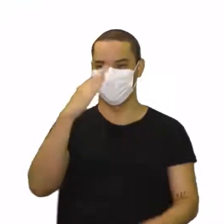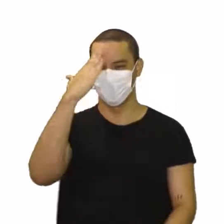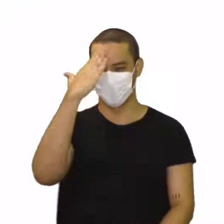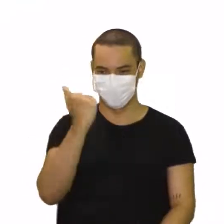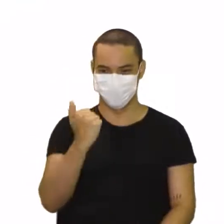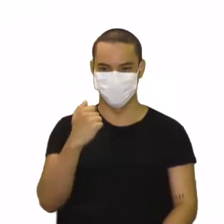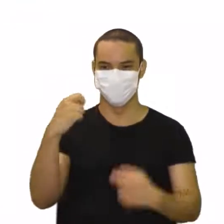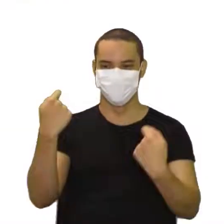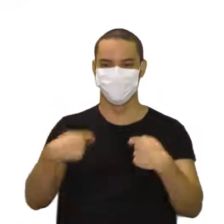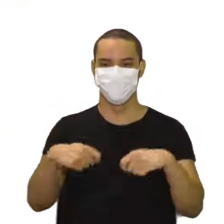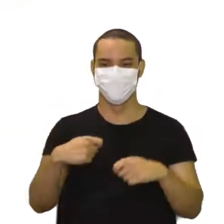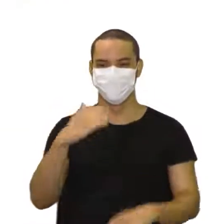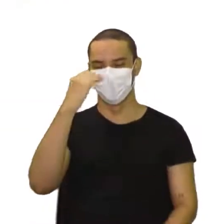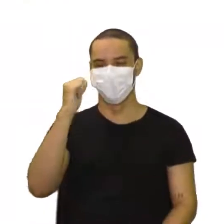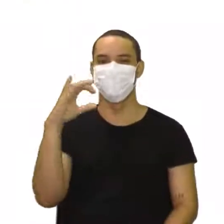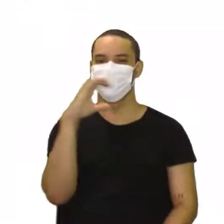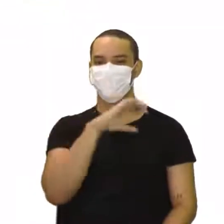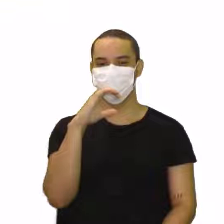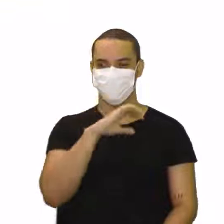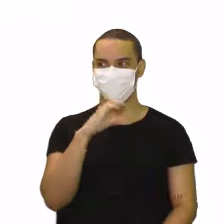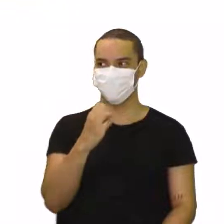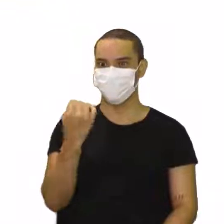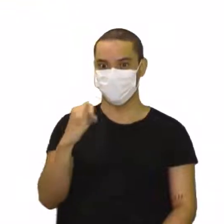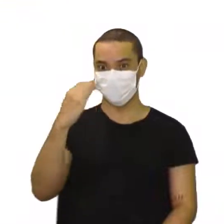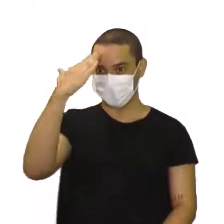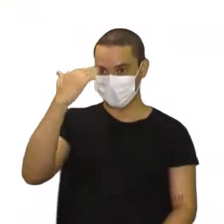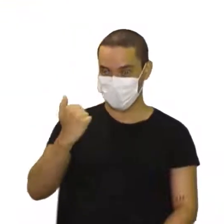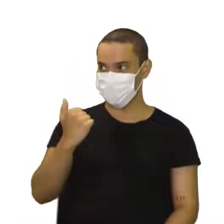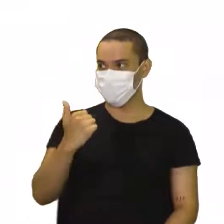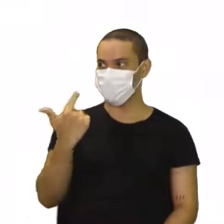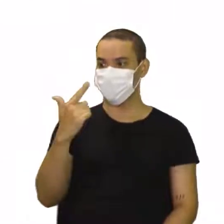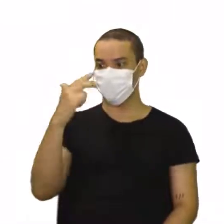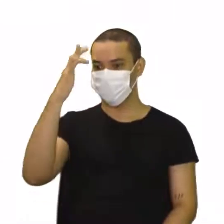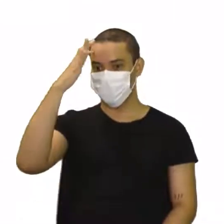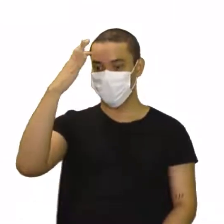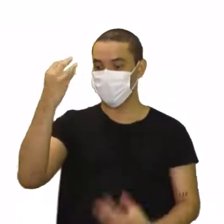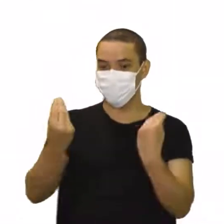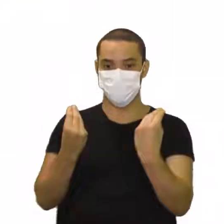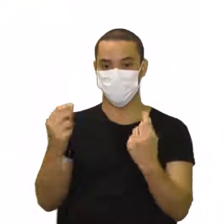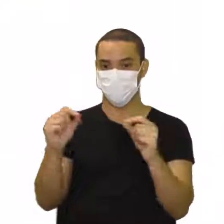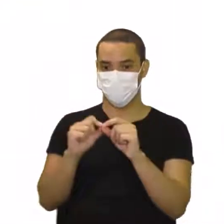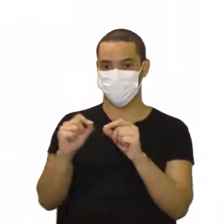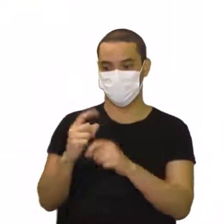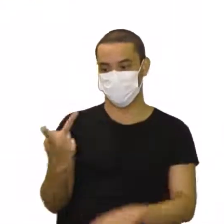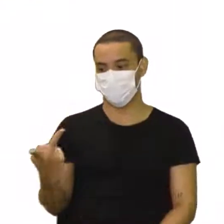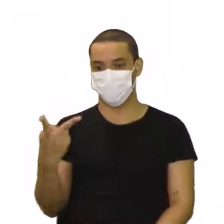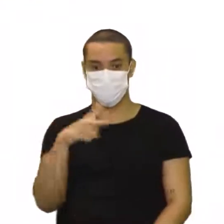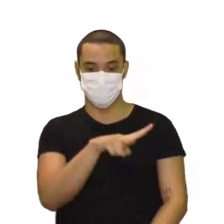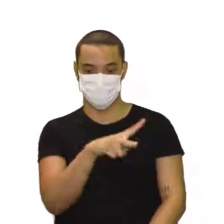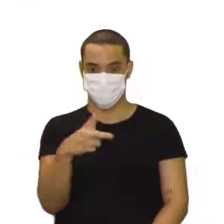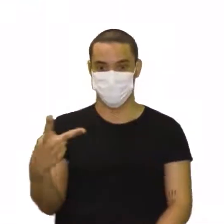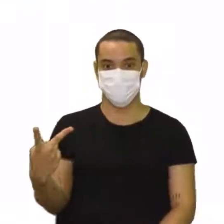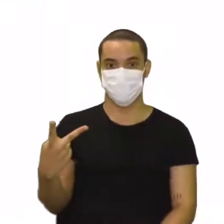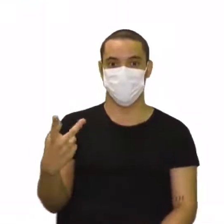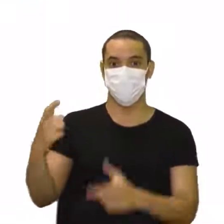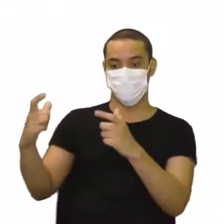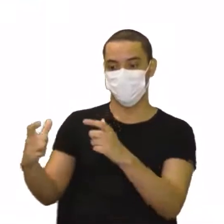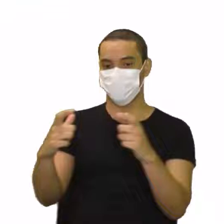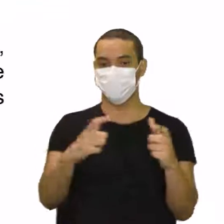saber necessariamente a velocidade. Se souber a velocidade, não vai ter noção exata da